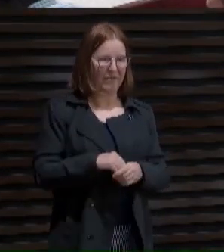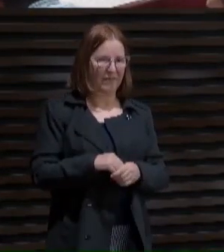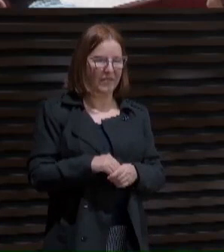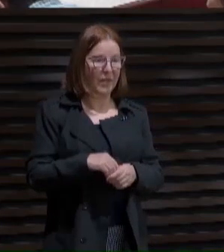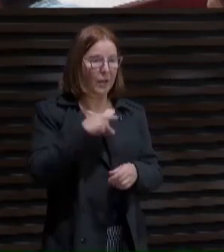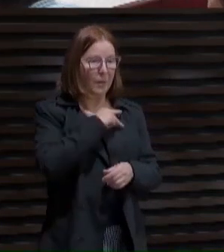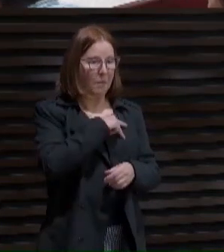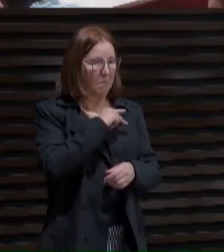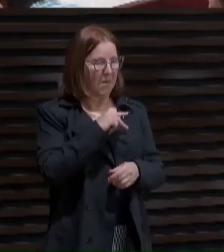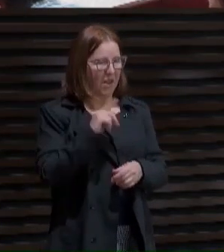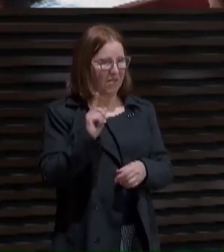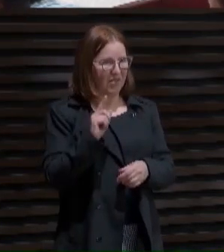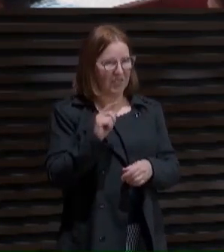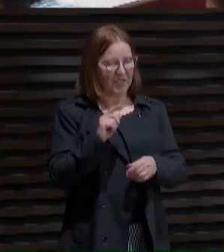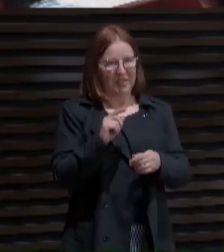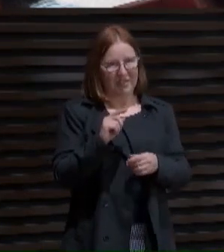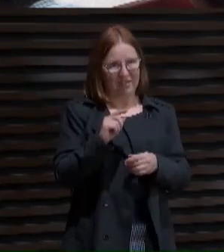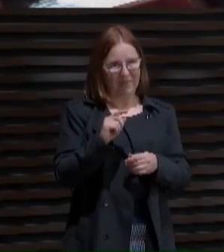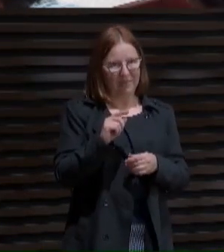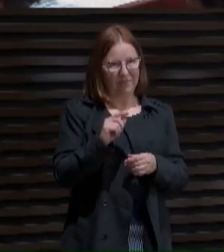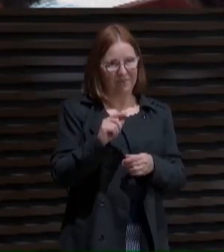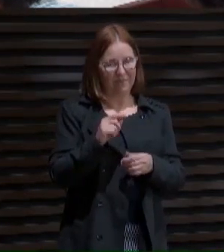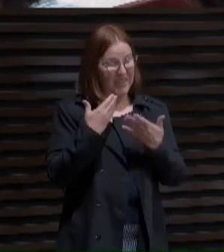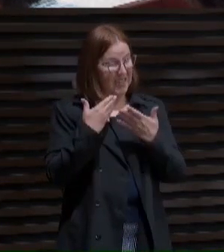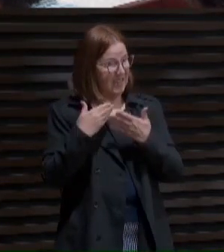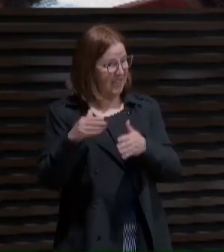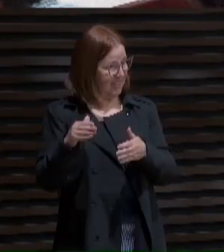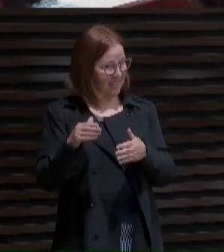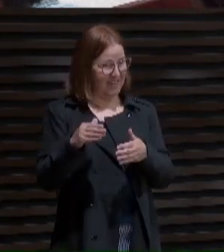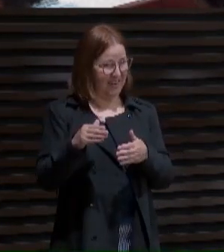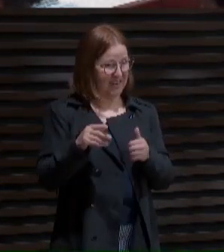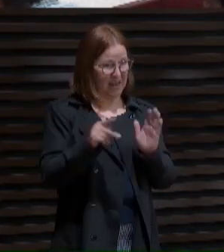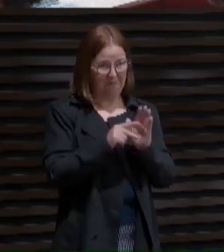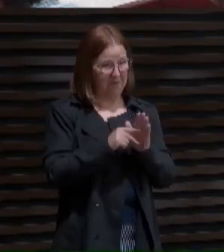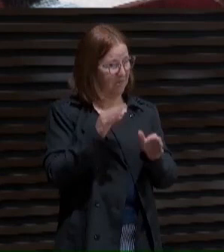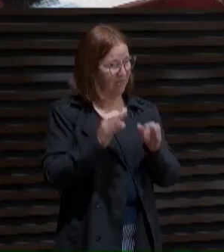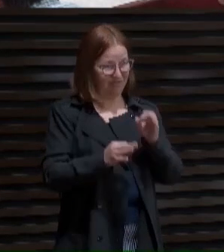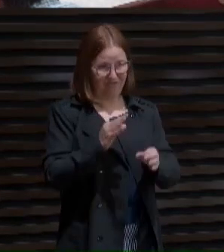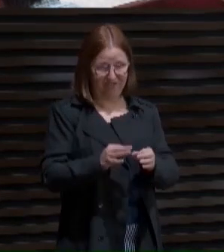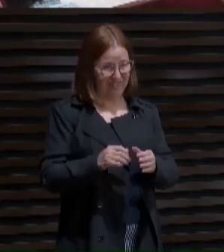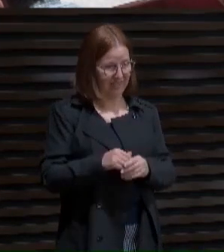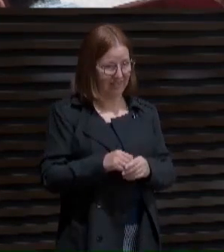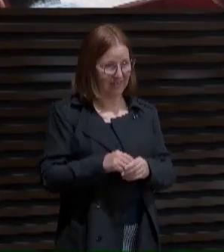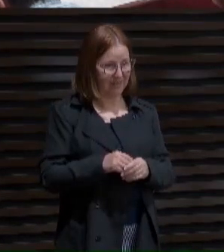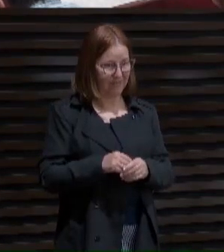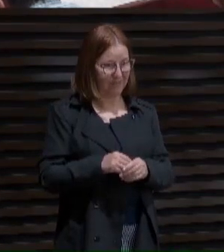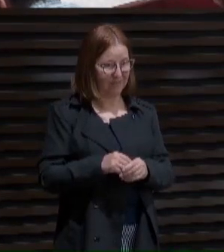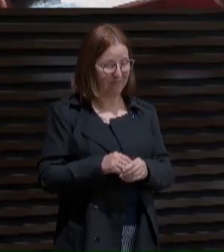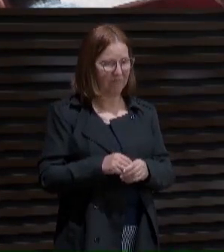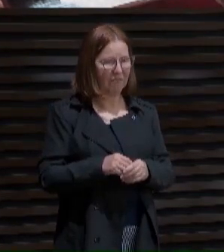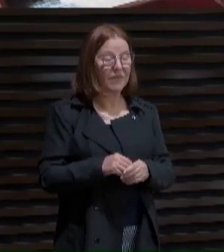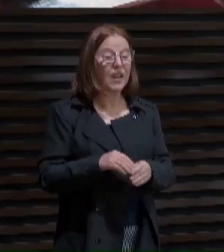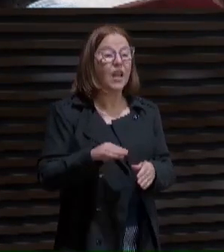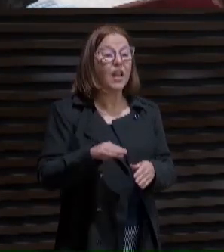própria justiça, a tua justiça é trapo imundo. E que justiça própria é essa?